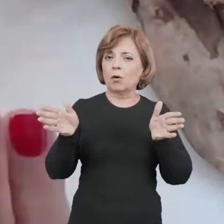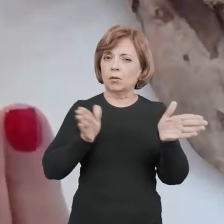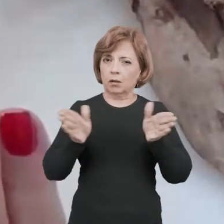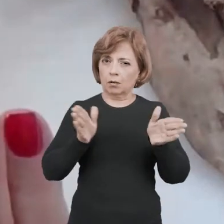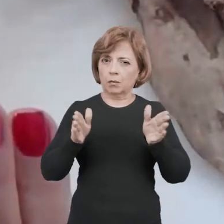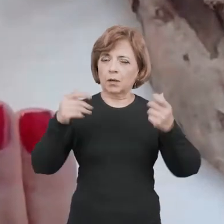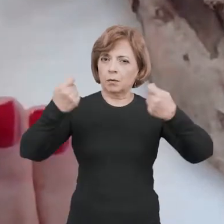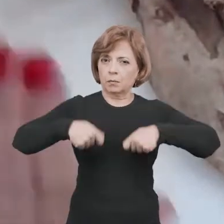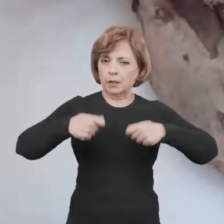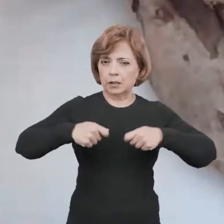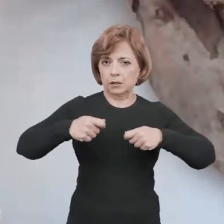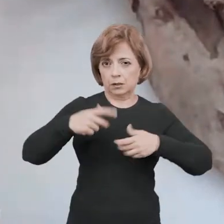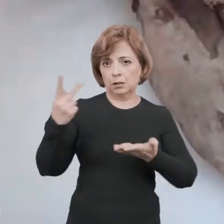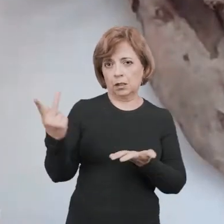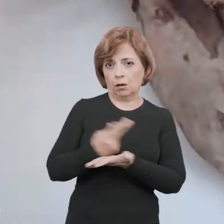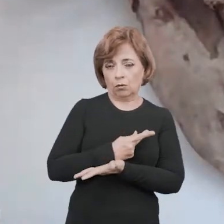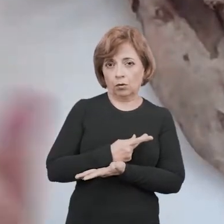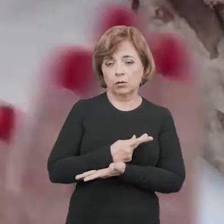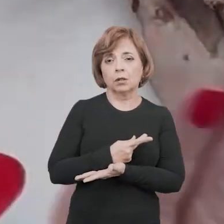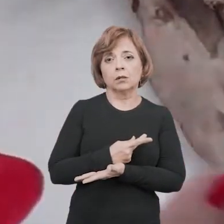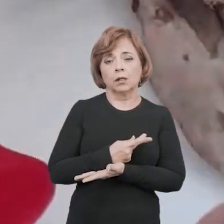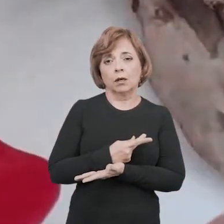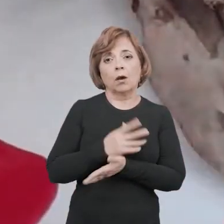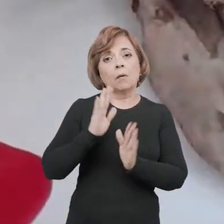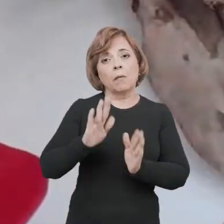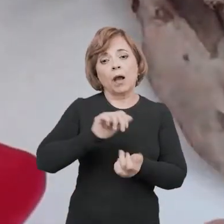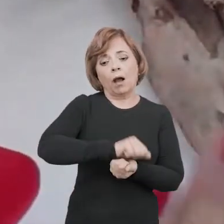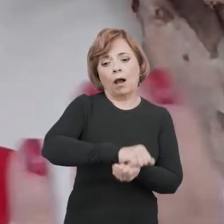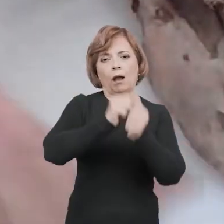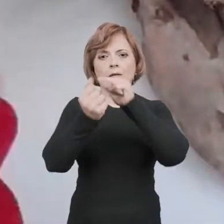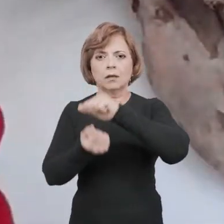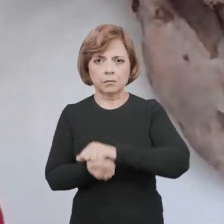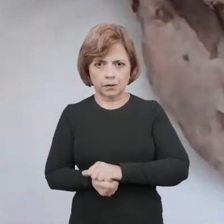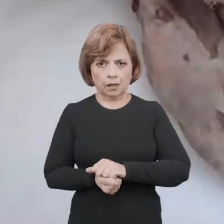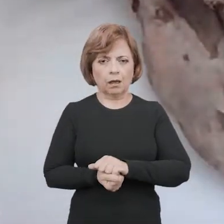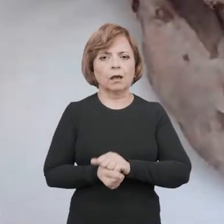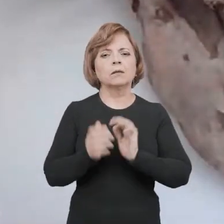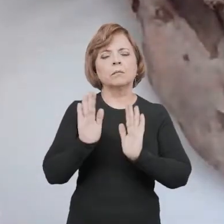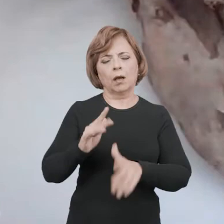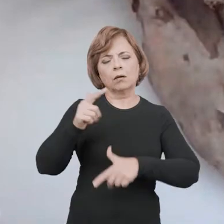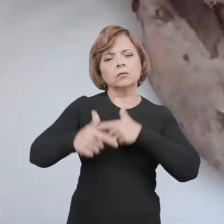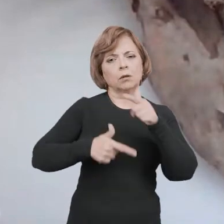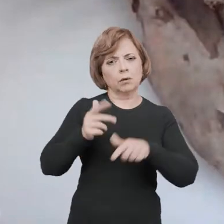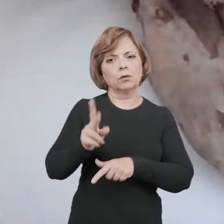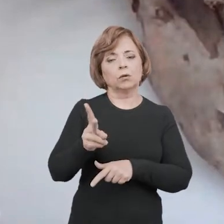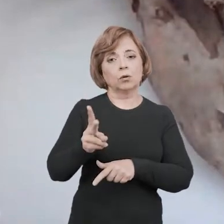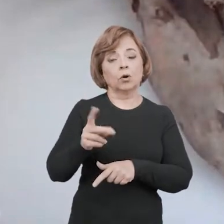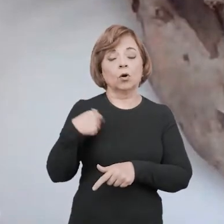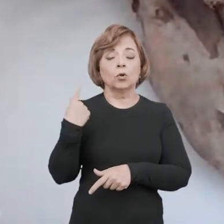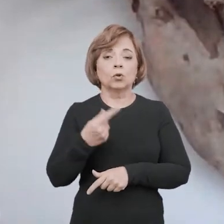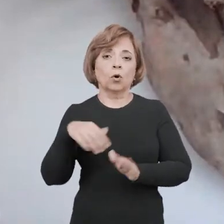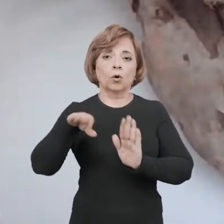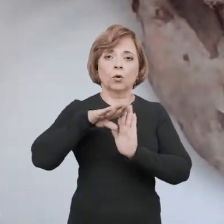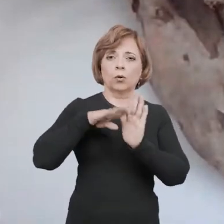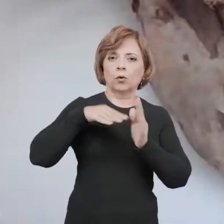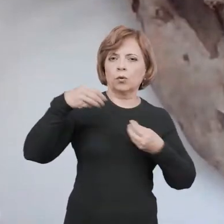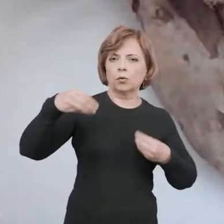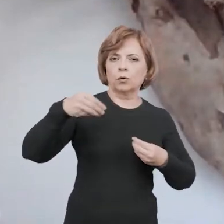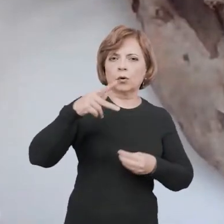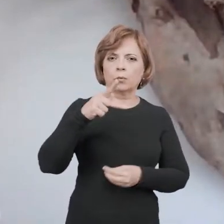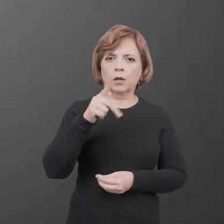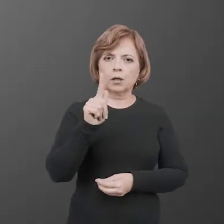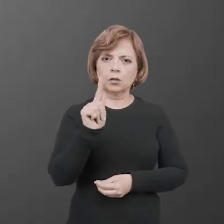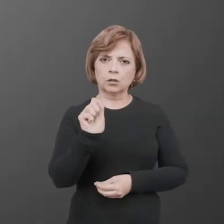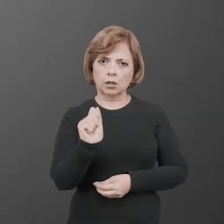ele precisou ser realizado, ele apenas foi reinventado, mas ele foi realizado. Nós elaboramos, então,